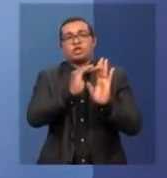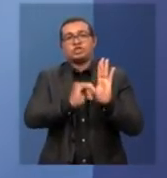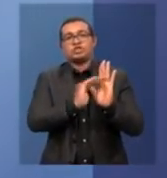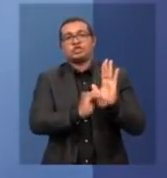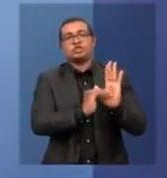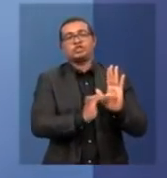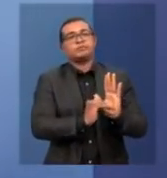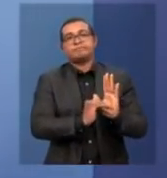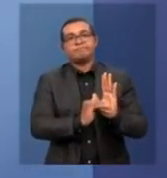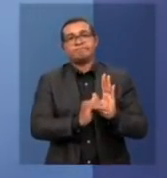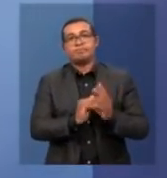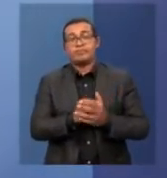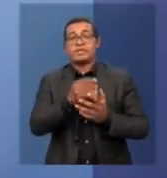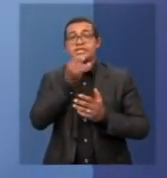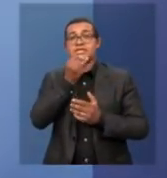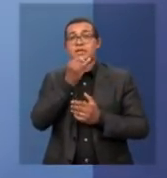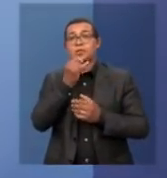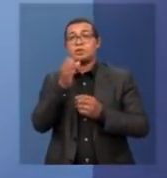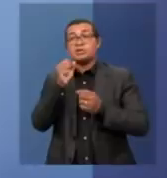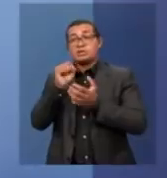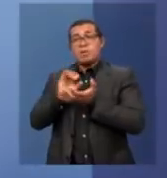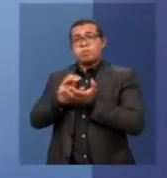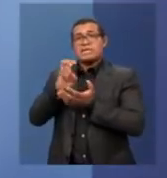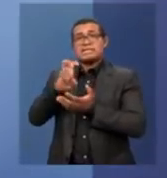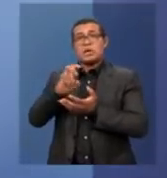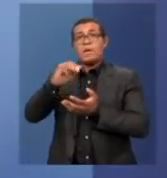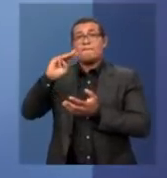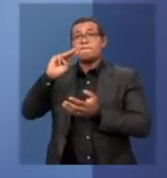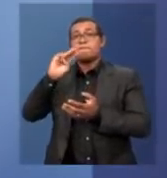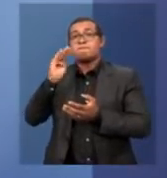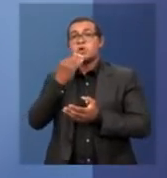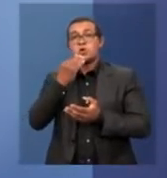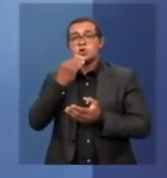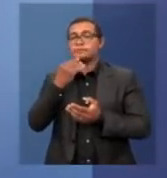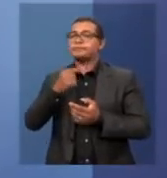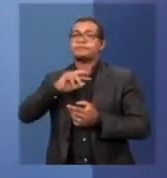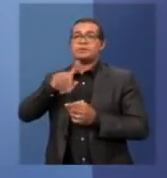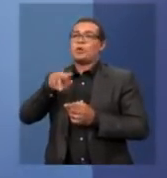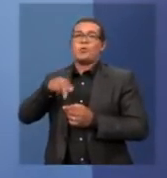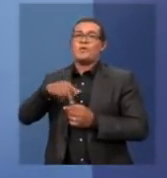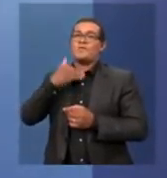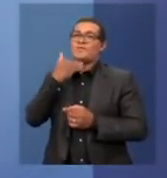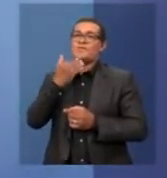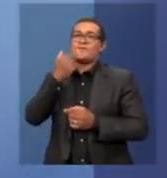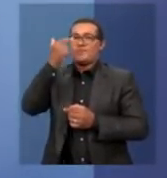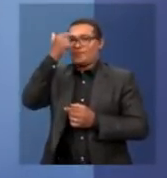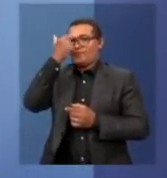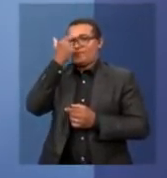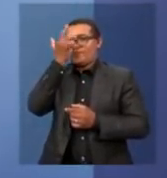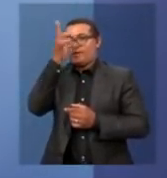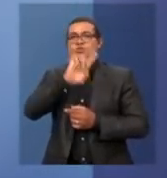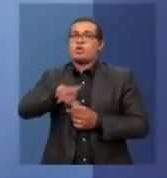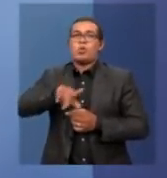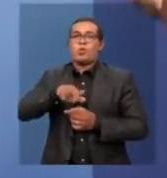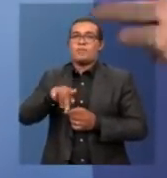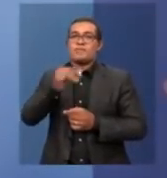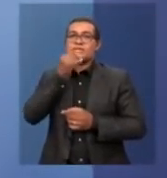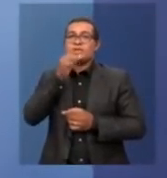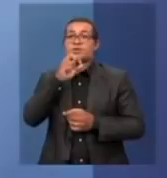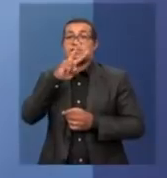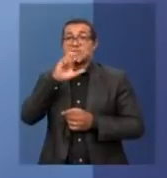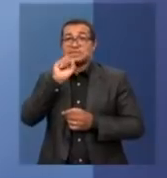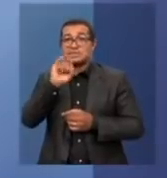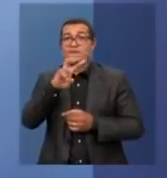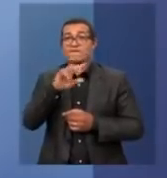brincadeira também com a isenção fiscal quer saber você dá uma sensação e tem resultado resulta em um trabalho e emprego não